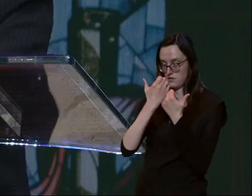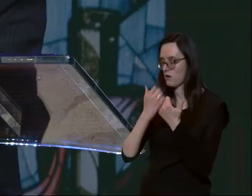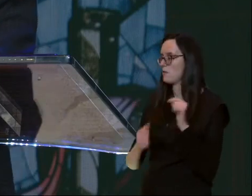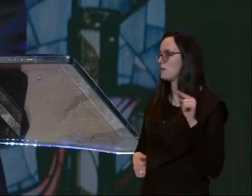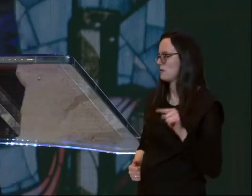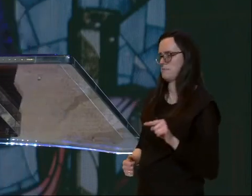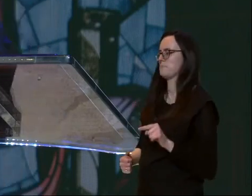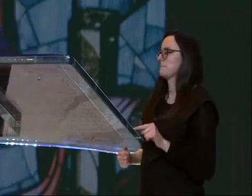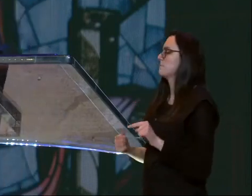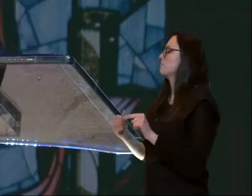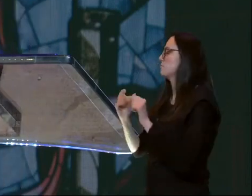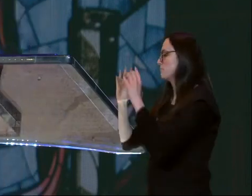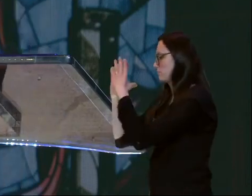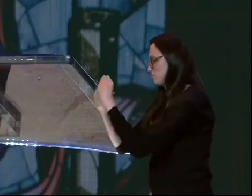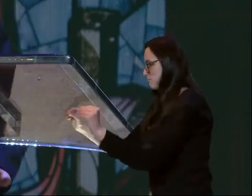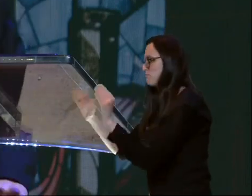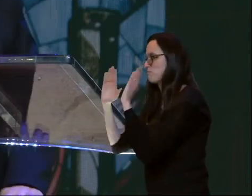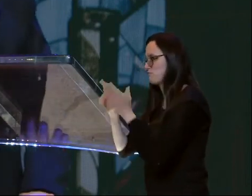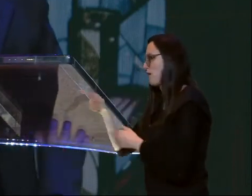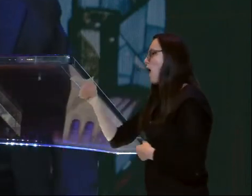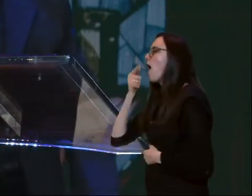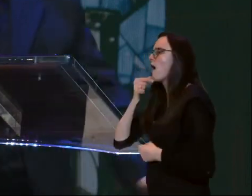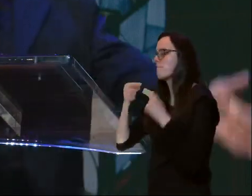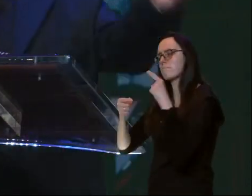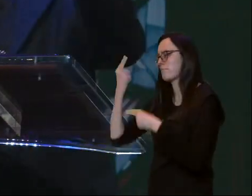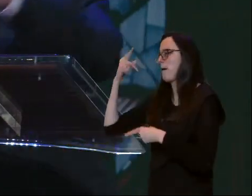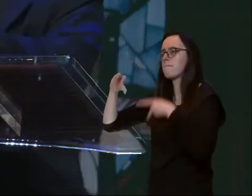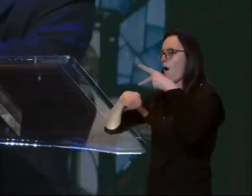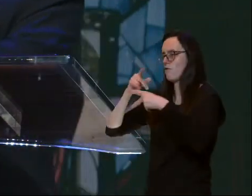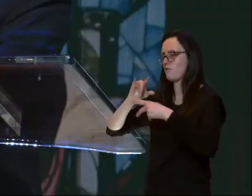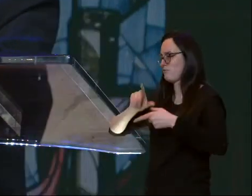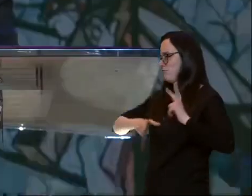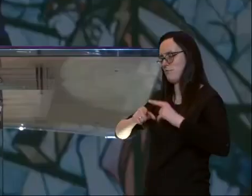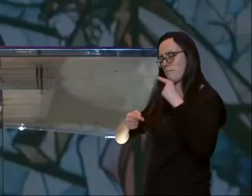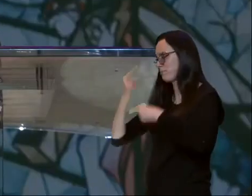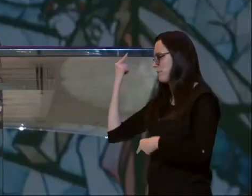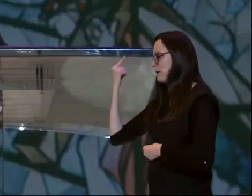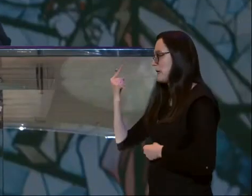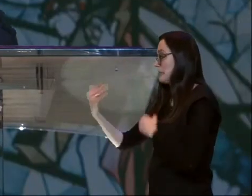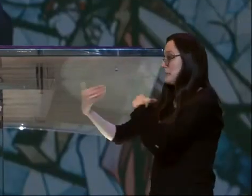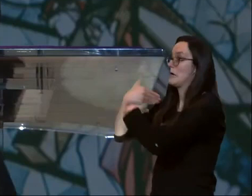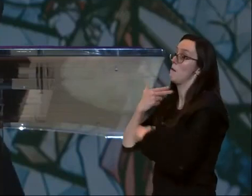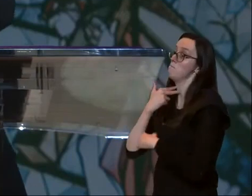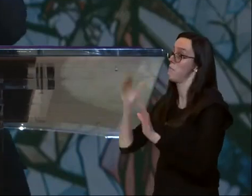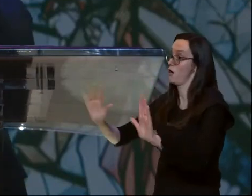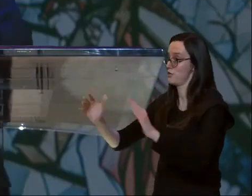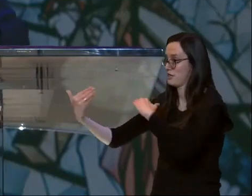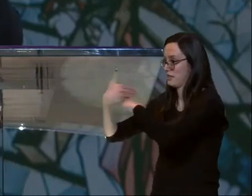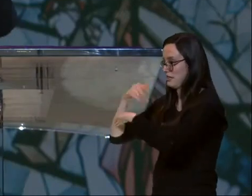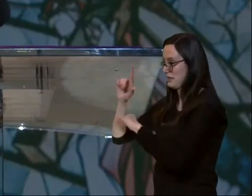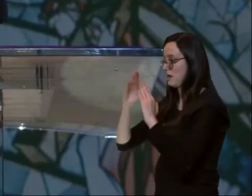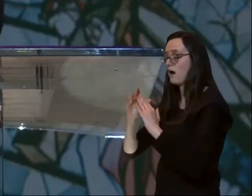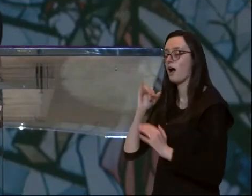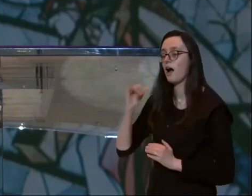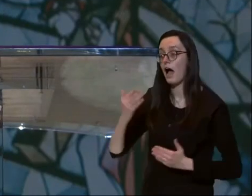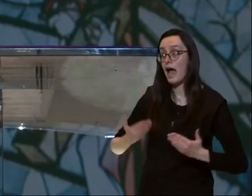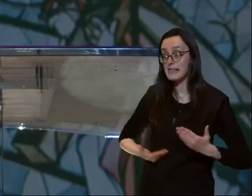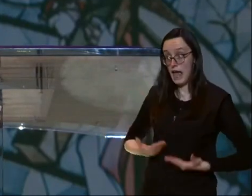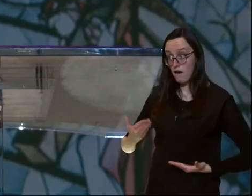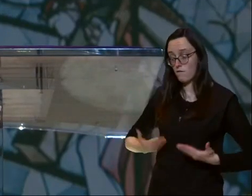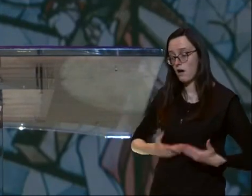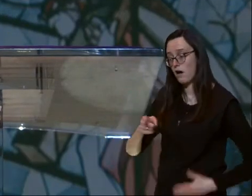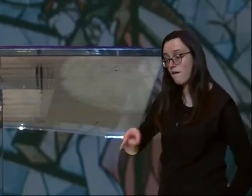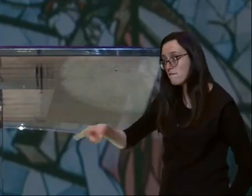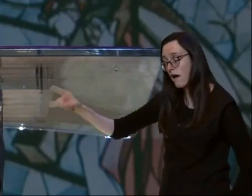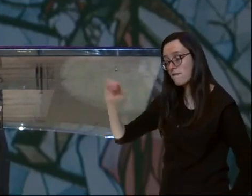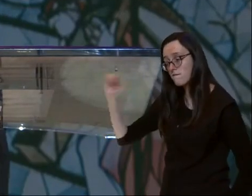não permitiu que aquele incircunciso sírio entrasse em sua casa. E manda avisá-lo: olha, vai